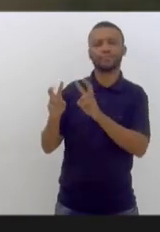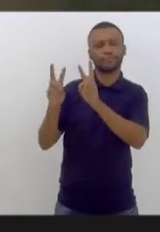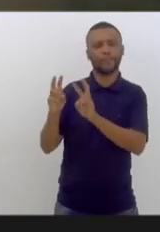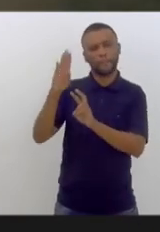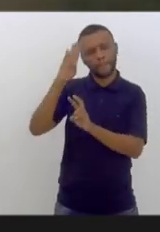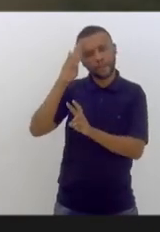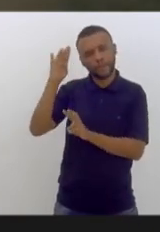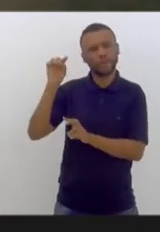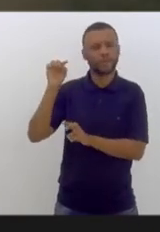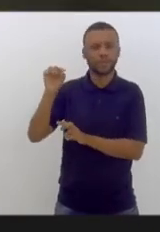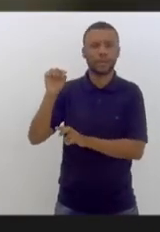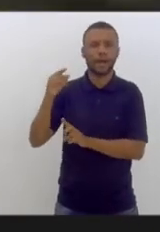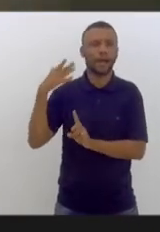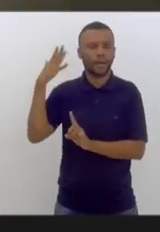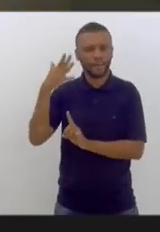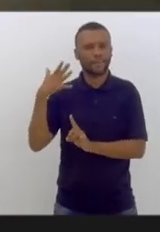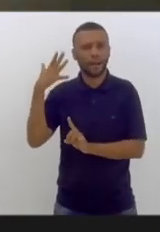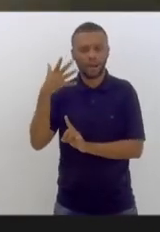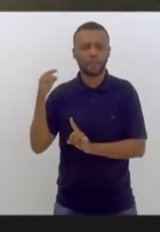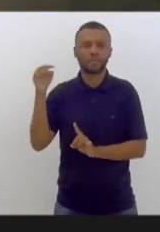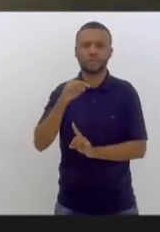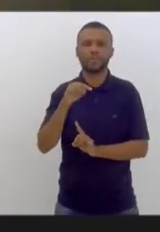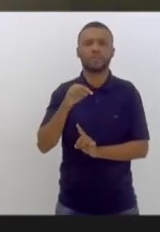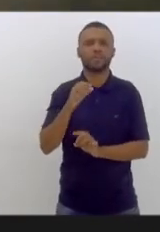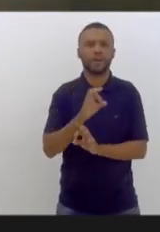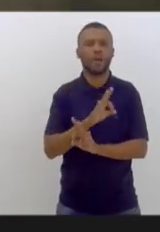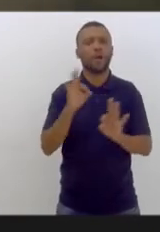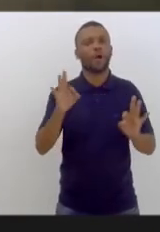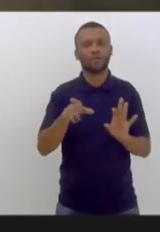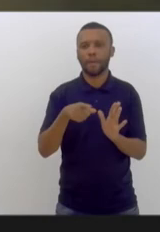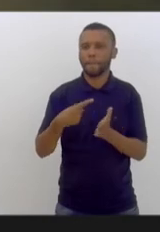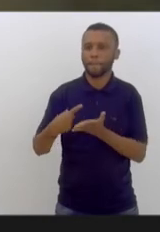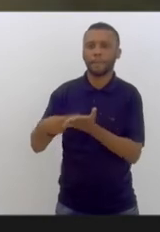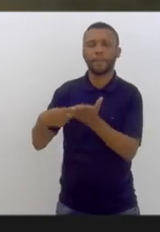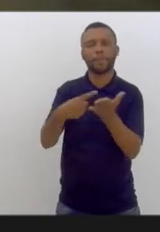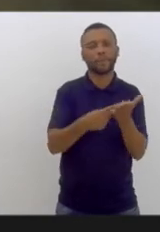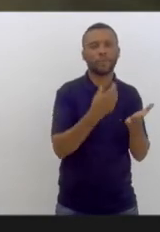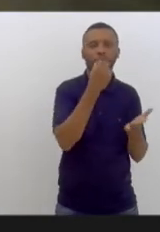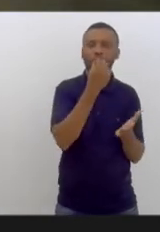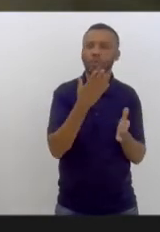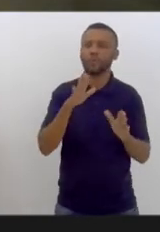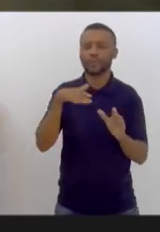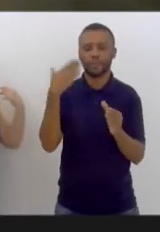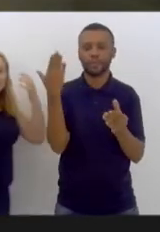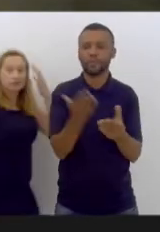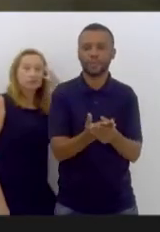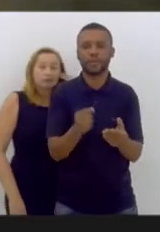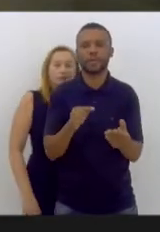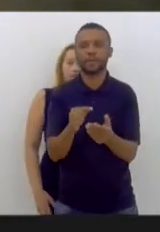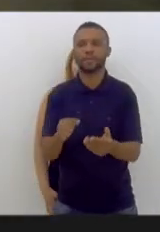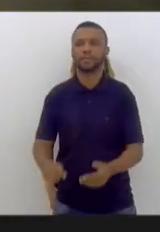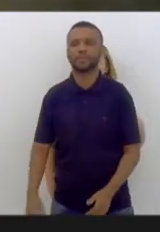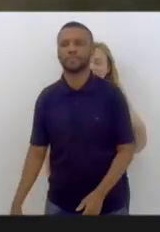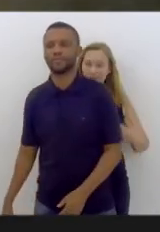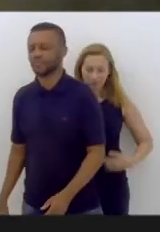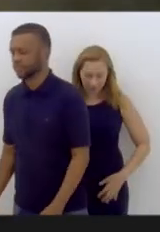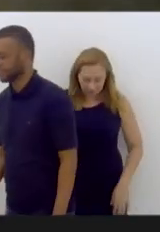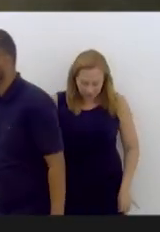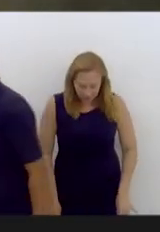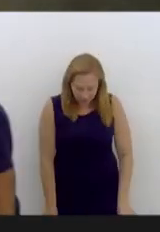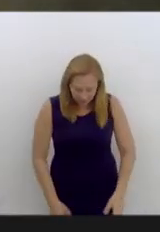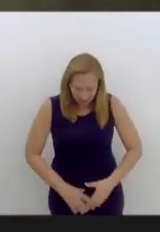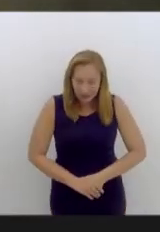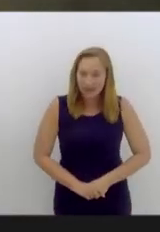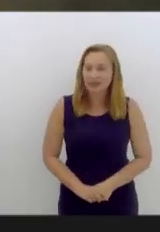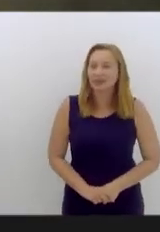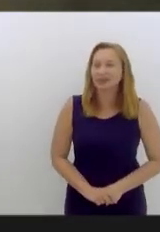principalmente a fala da professora Malvina, que eu acho que ela já deu uma sistematizada nesse processo. Só trazer uma preocupação, isso não